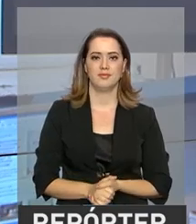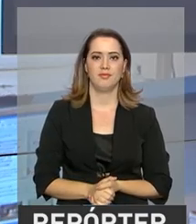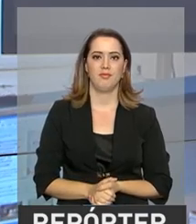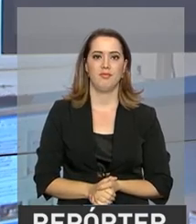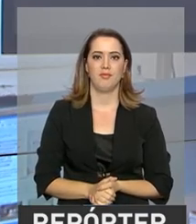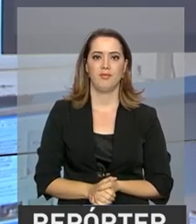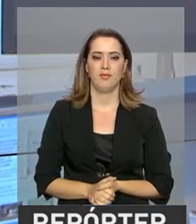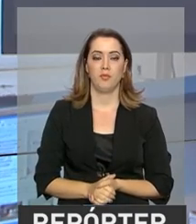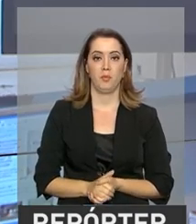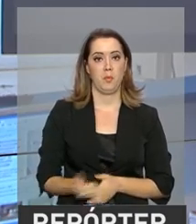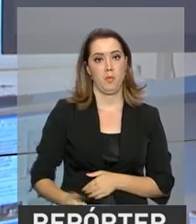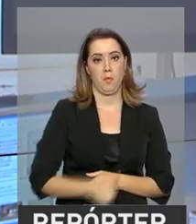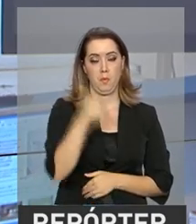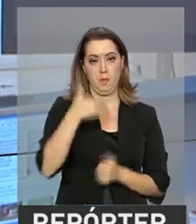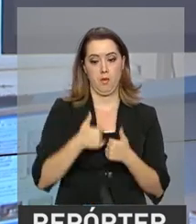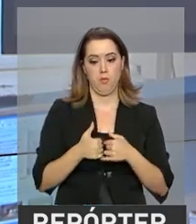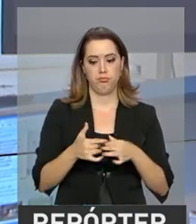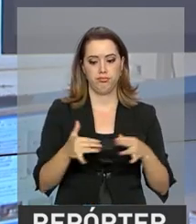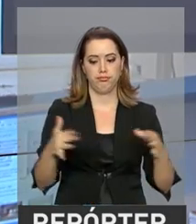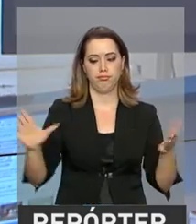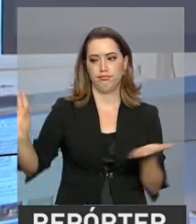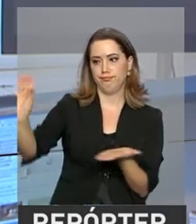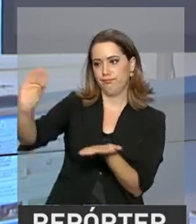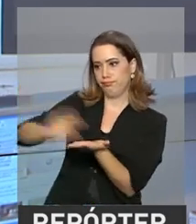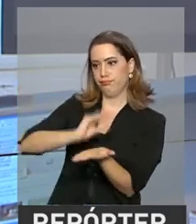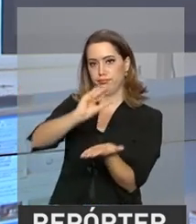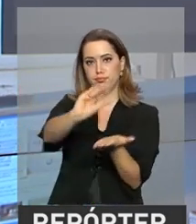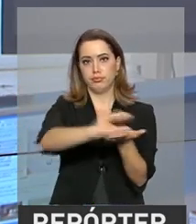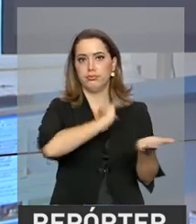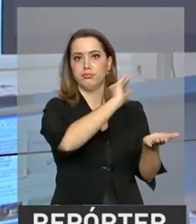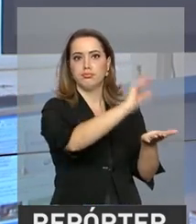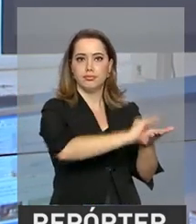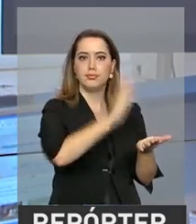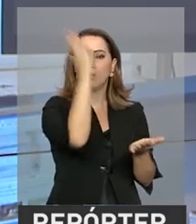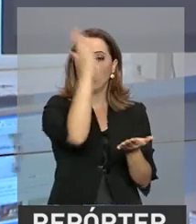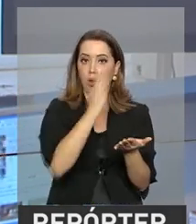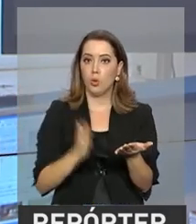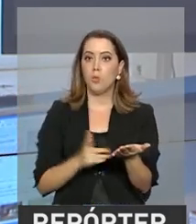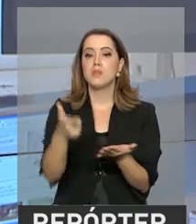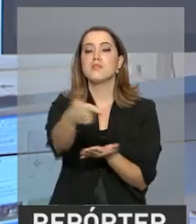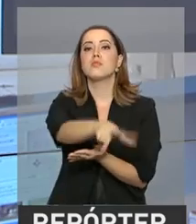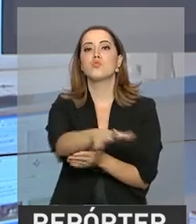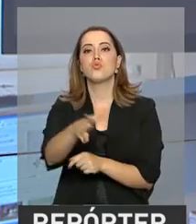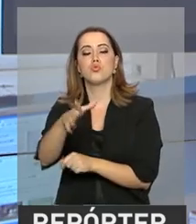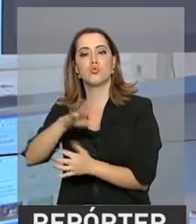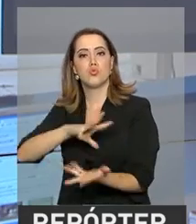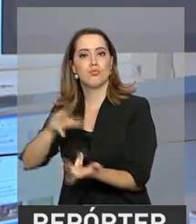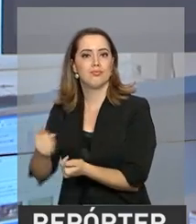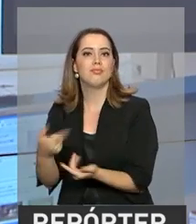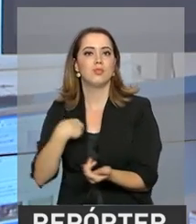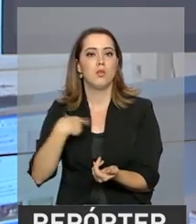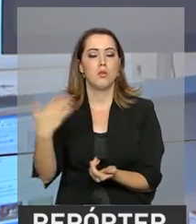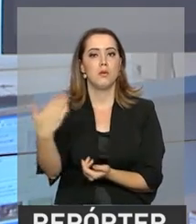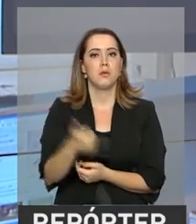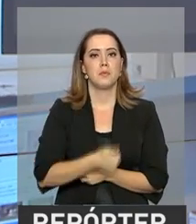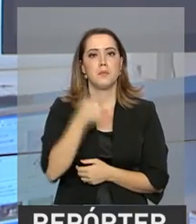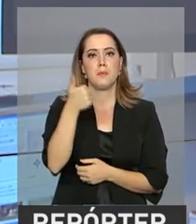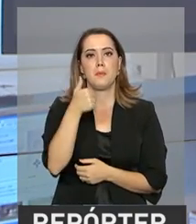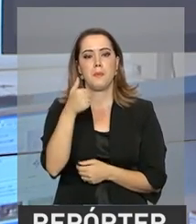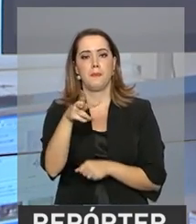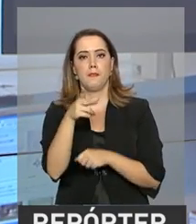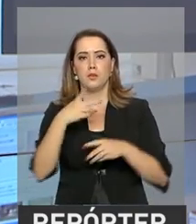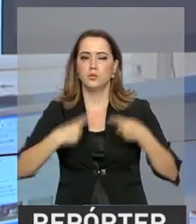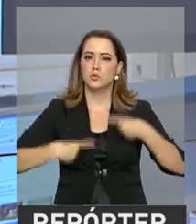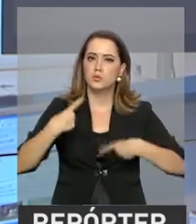ampliar o investimento internacional no Brasil e apresentar a nova política econômica do governo Estes são alguns dos objetivos da